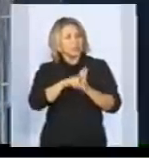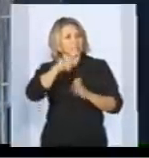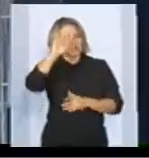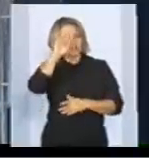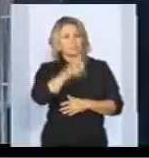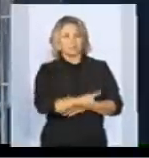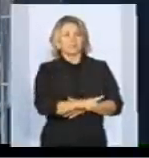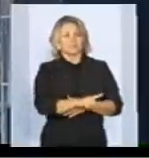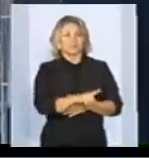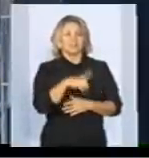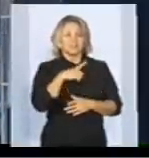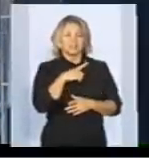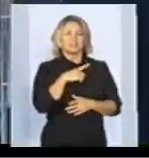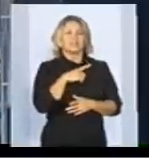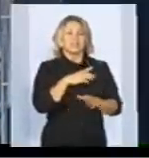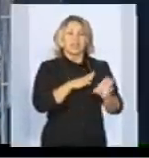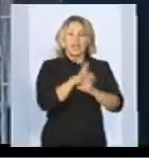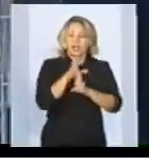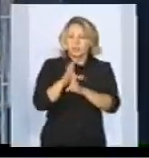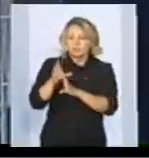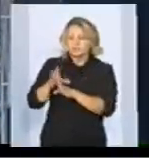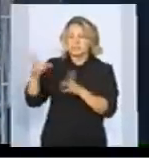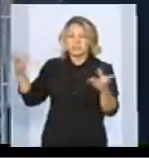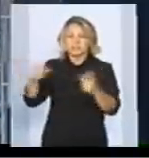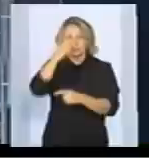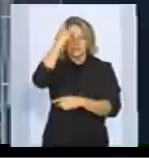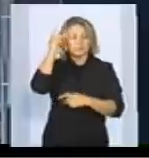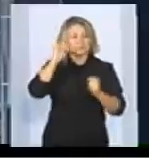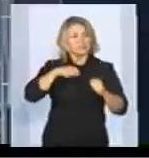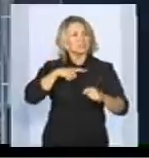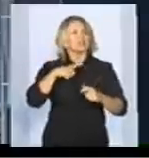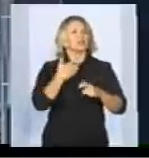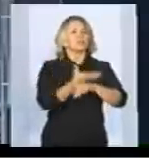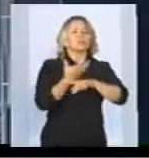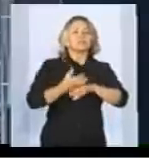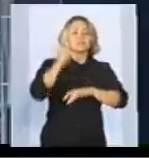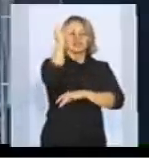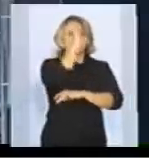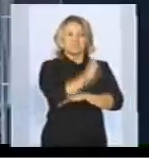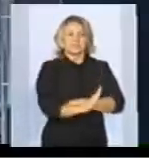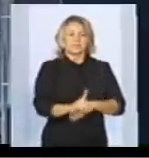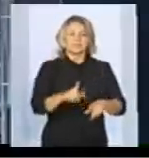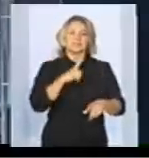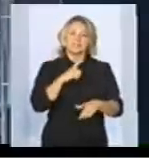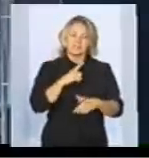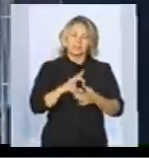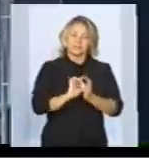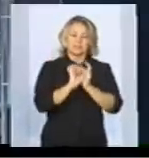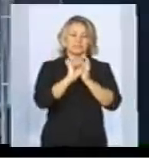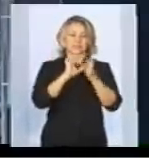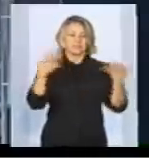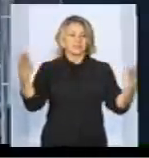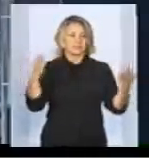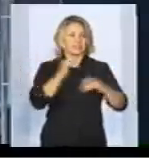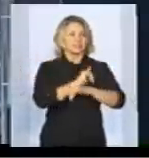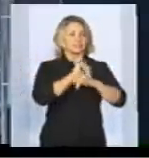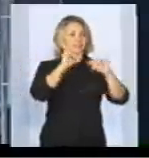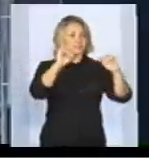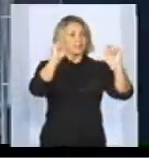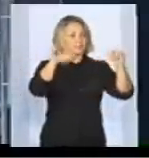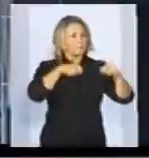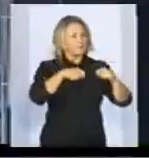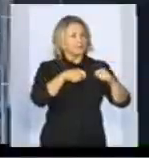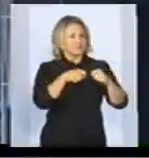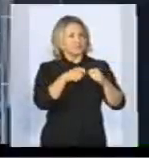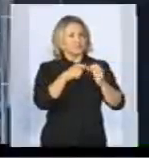adoção de obrigatoriedade de veiculação de conteúdo Nacional aponta que a ideia de uma mídia livre independente plural e diversificada passa a se